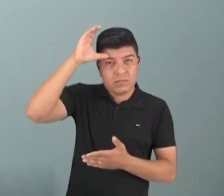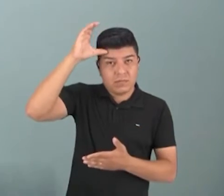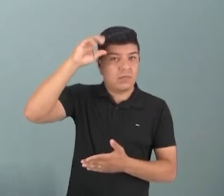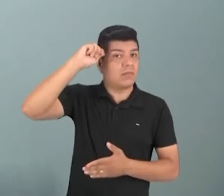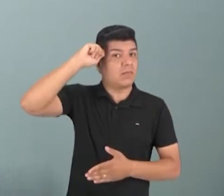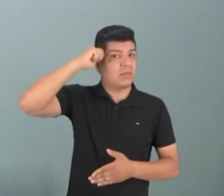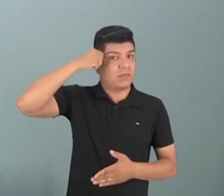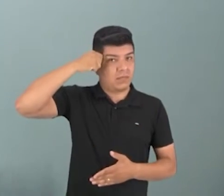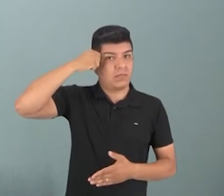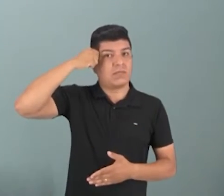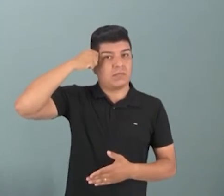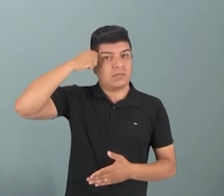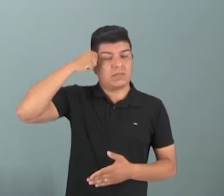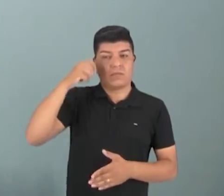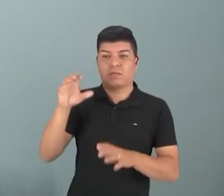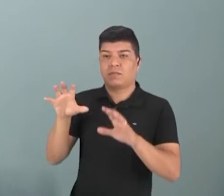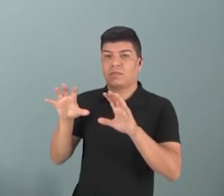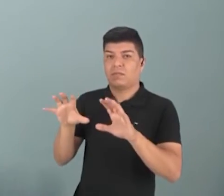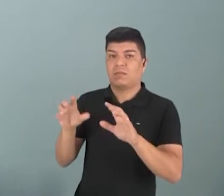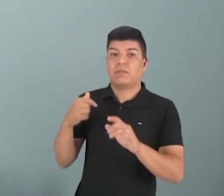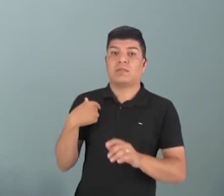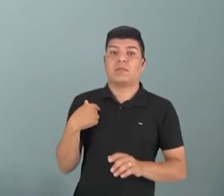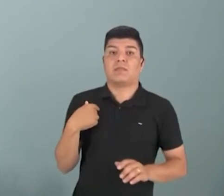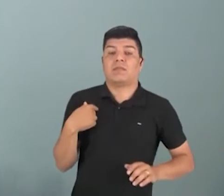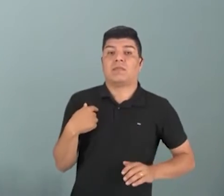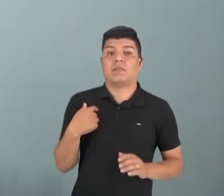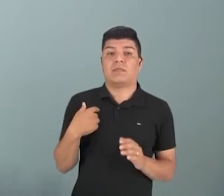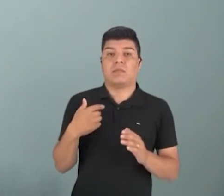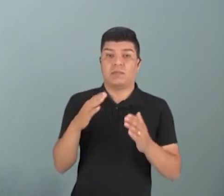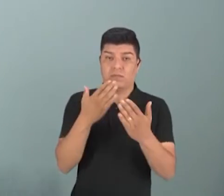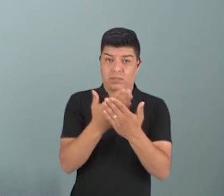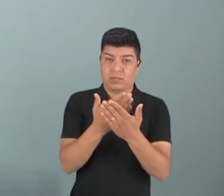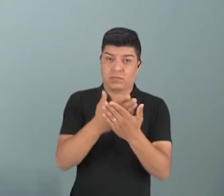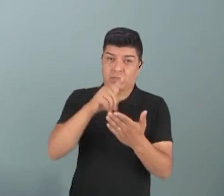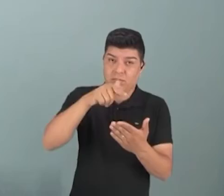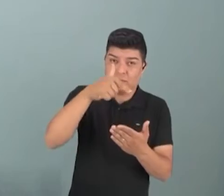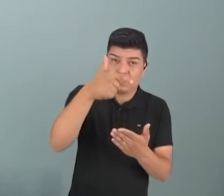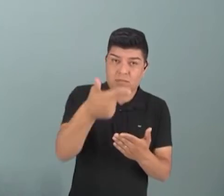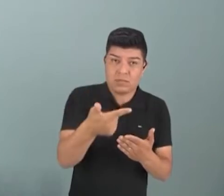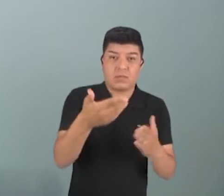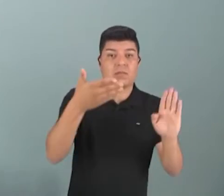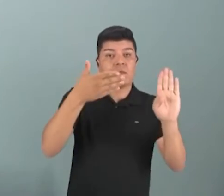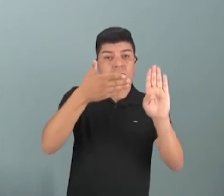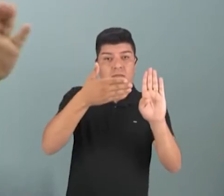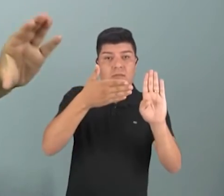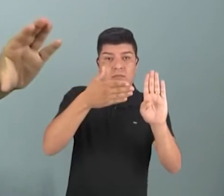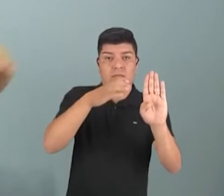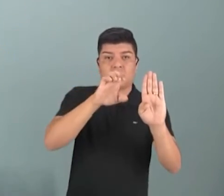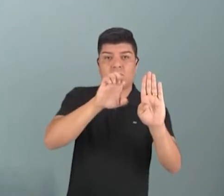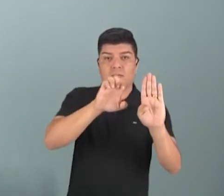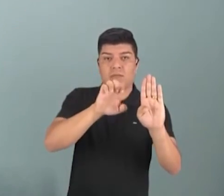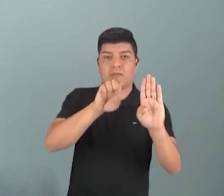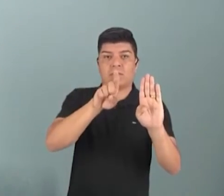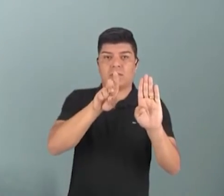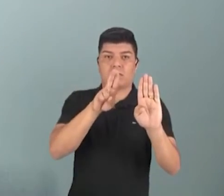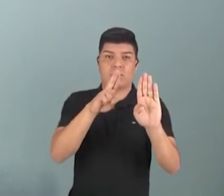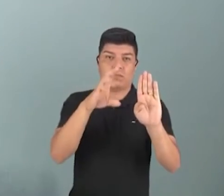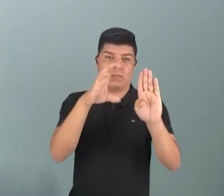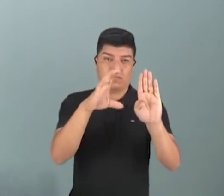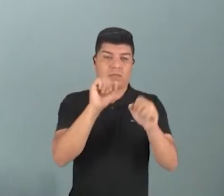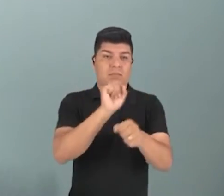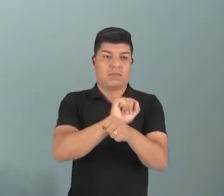Negra em tal para essa e outras aulas acesse a plataforma